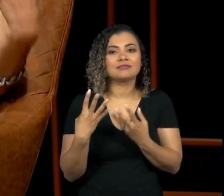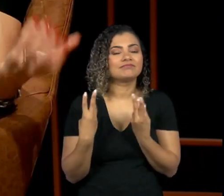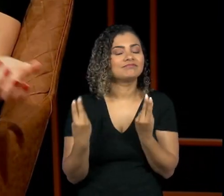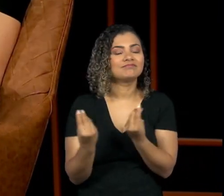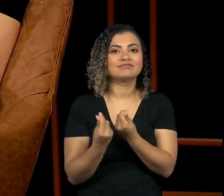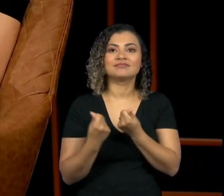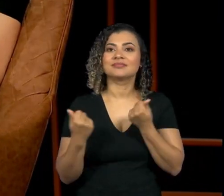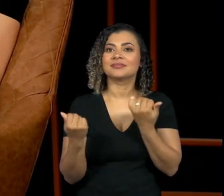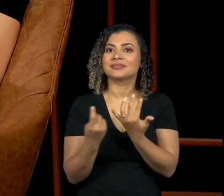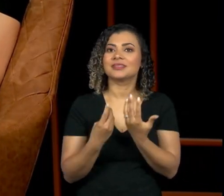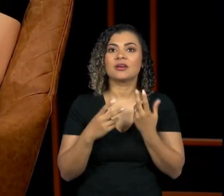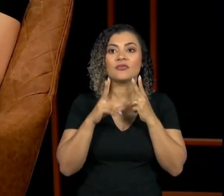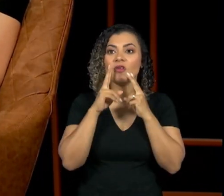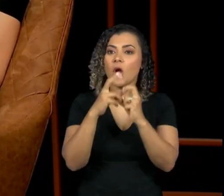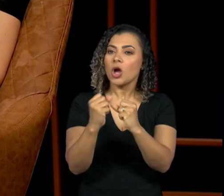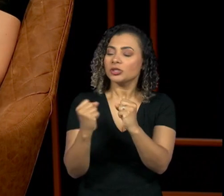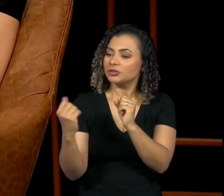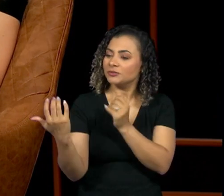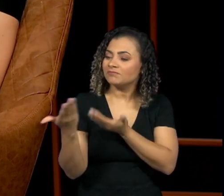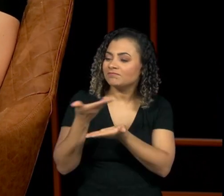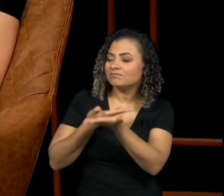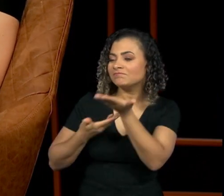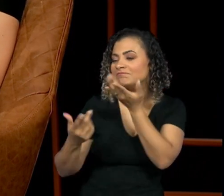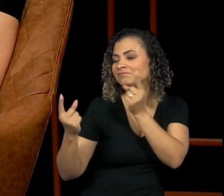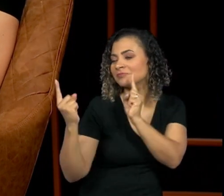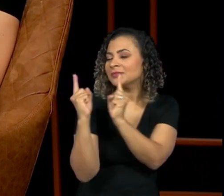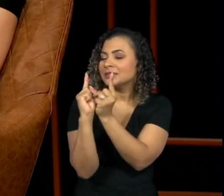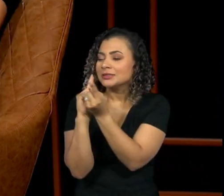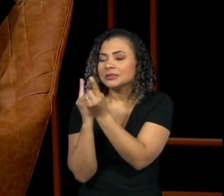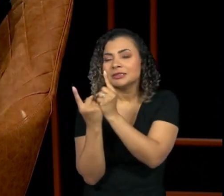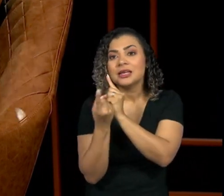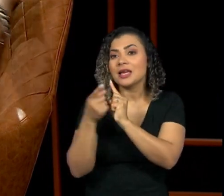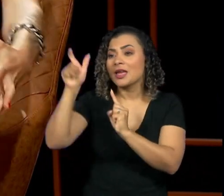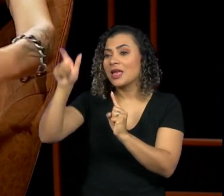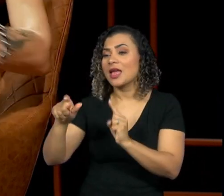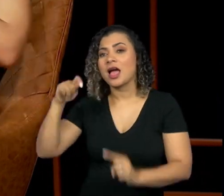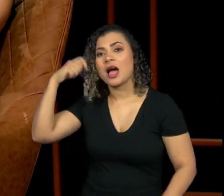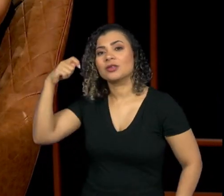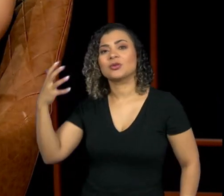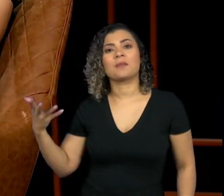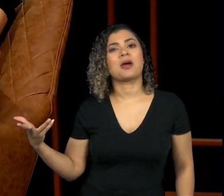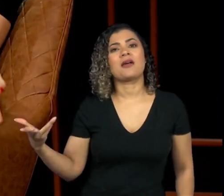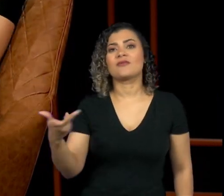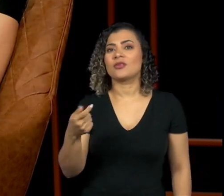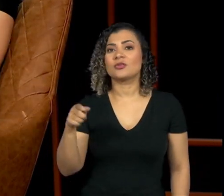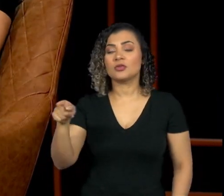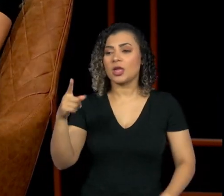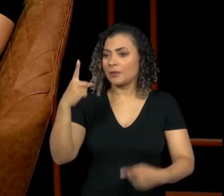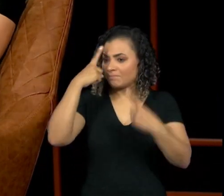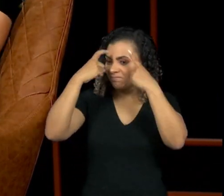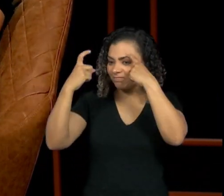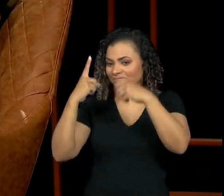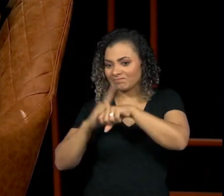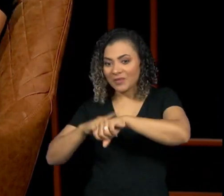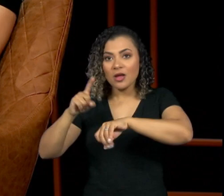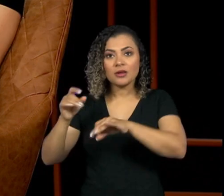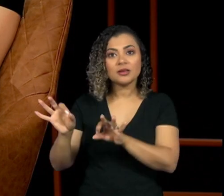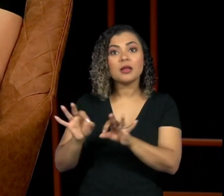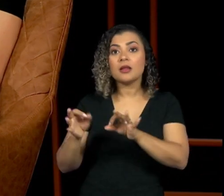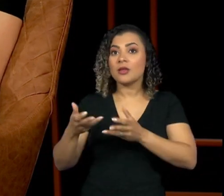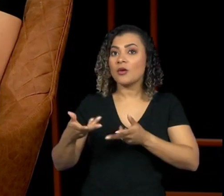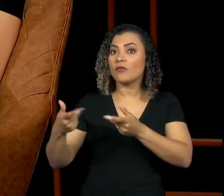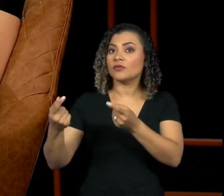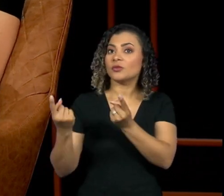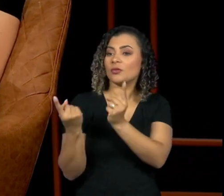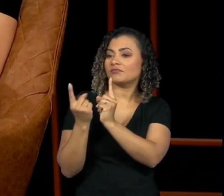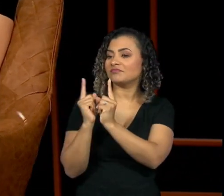uma libido muito forte. Ele é um ator maravilhoso, que conduziu esse clipe num improviso, assim, e me convidou para dançar com